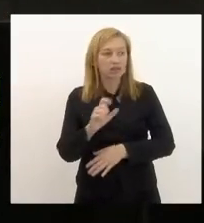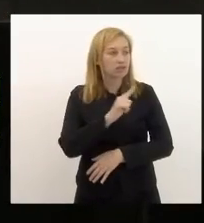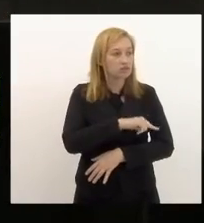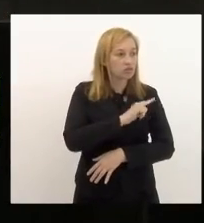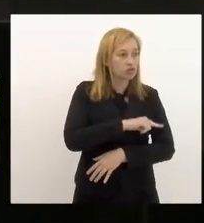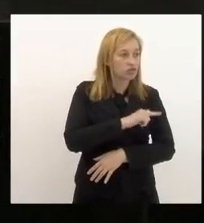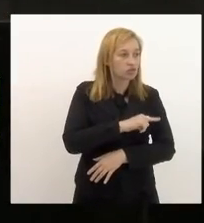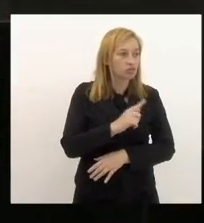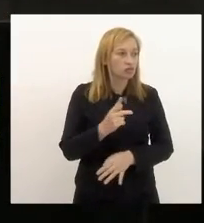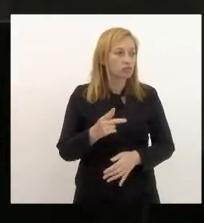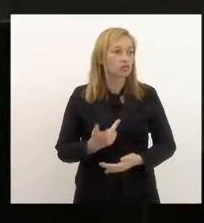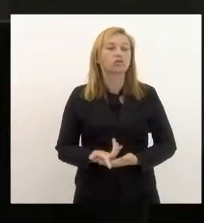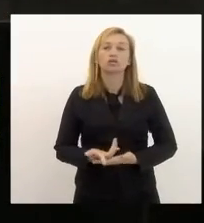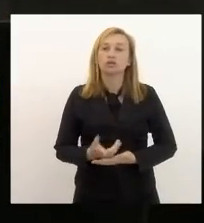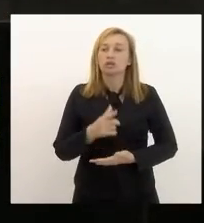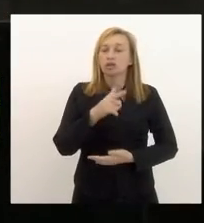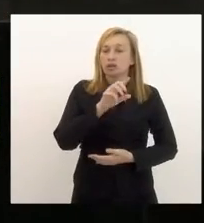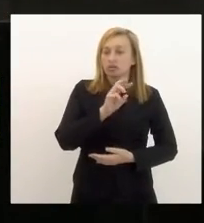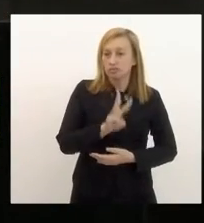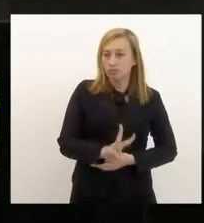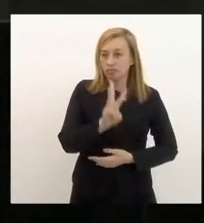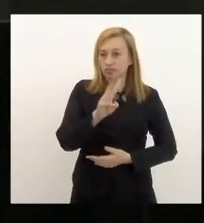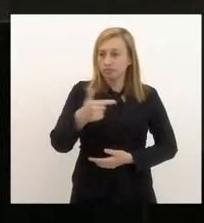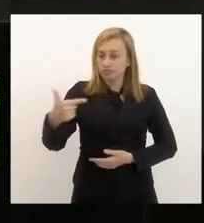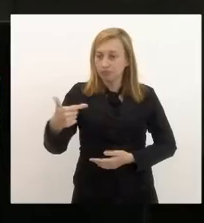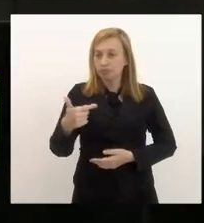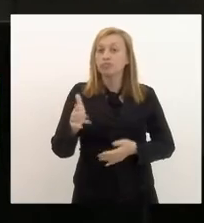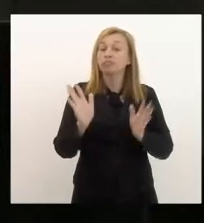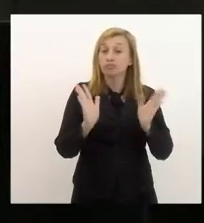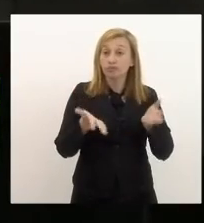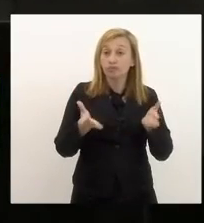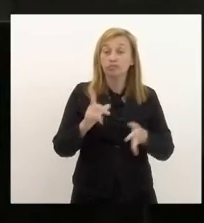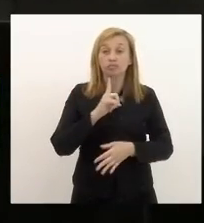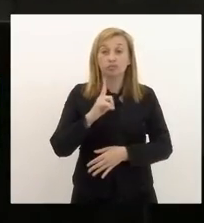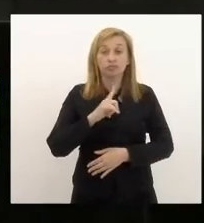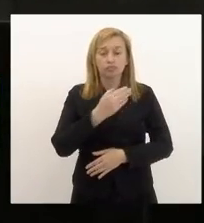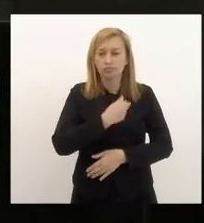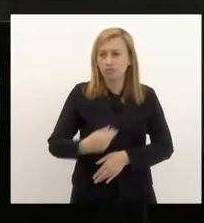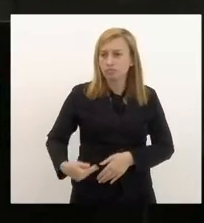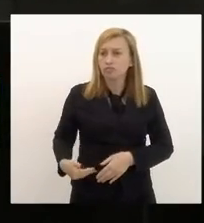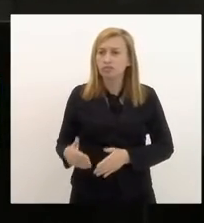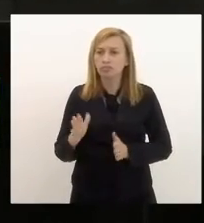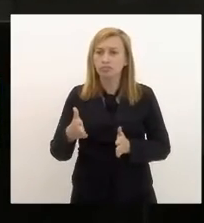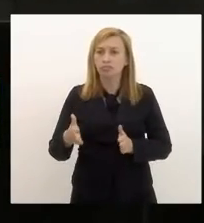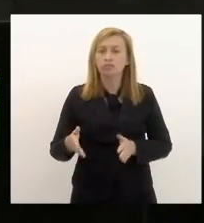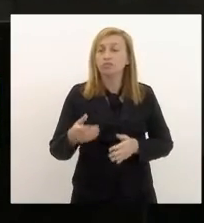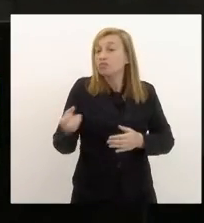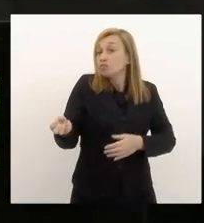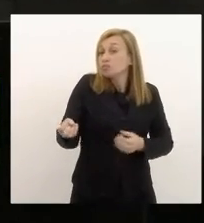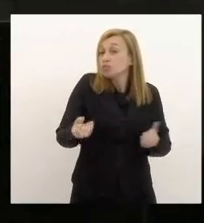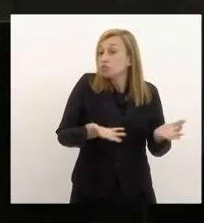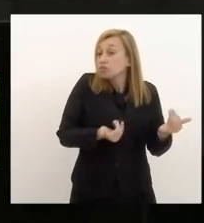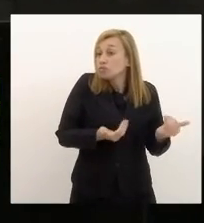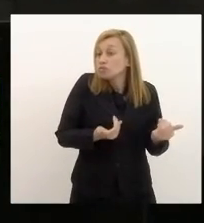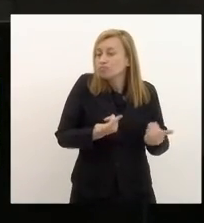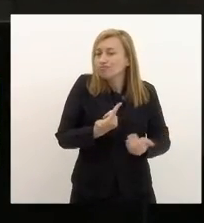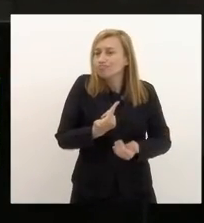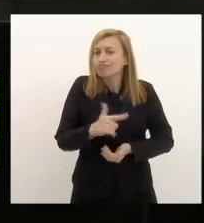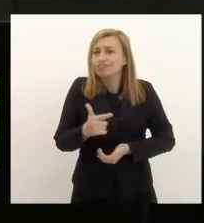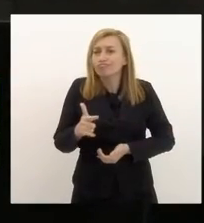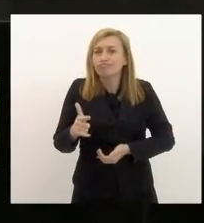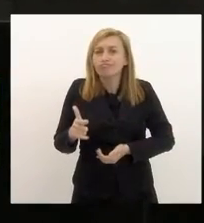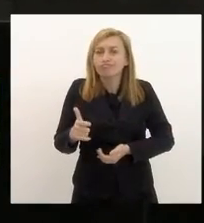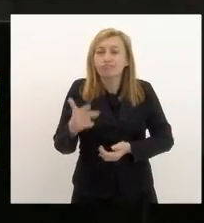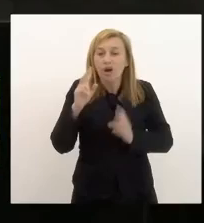Wilson isso dos lados hoje ah e hoje nós temos um governador em exercício que é um jovem mas quem não tem ainda